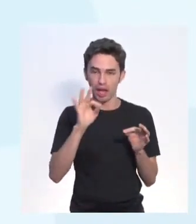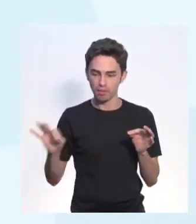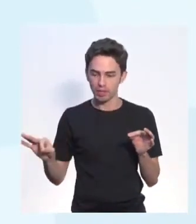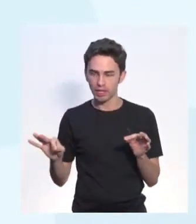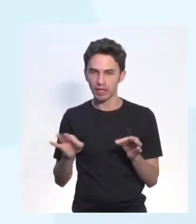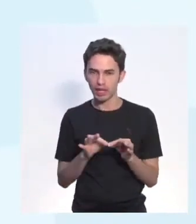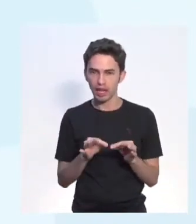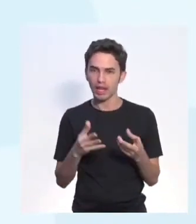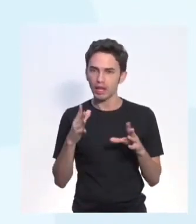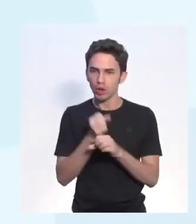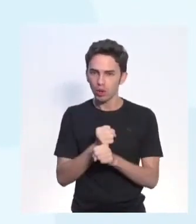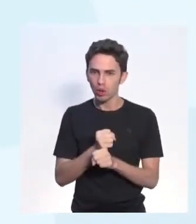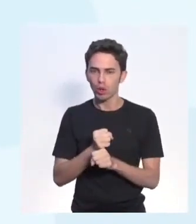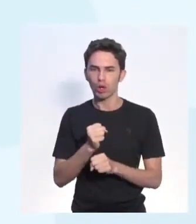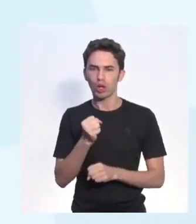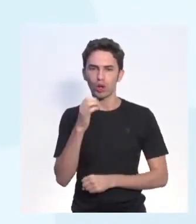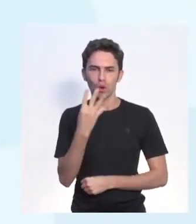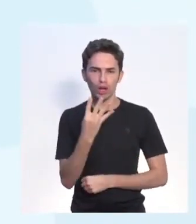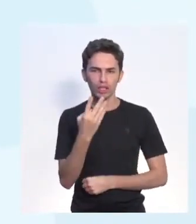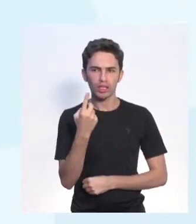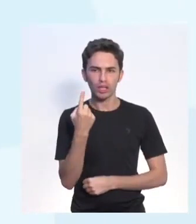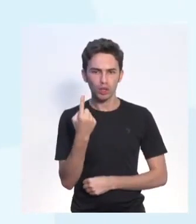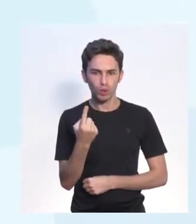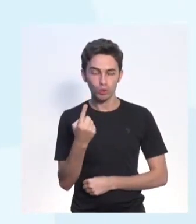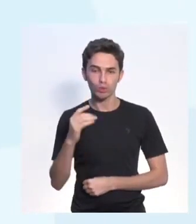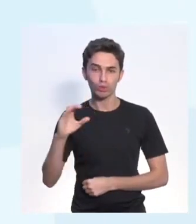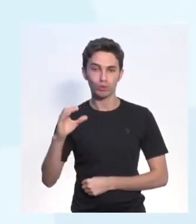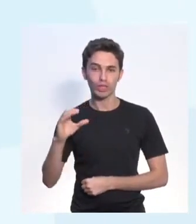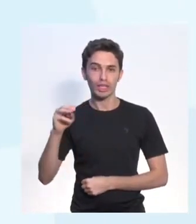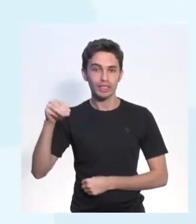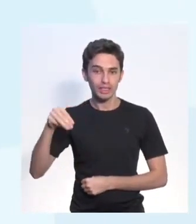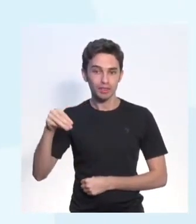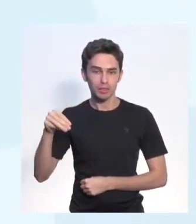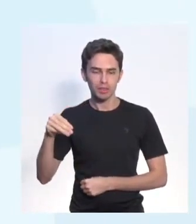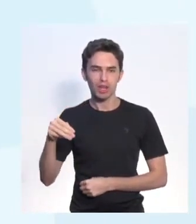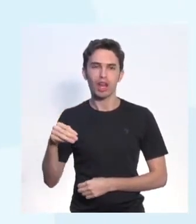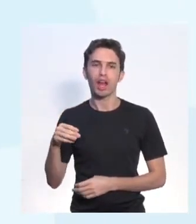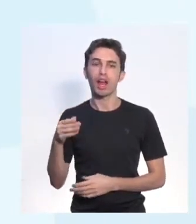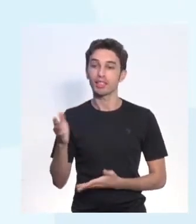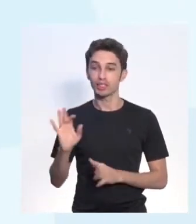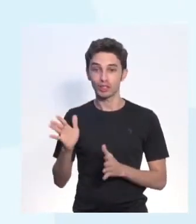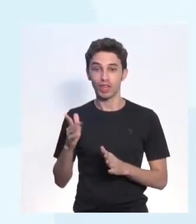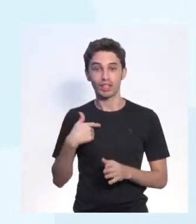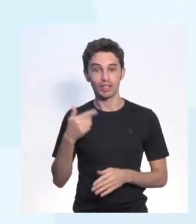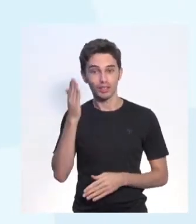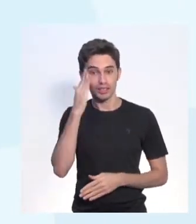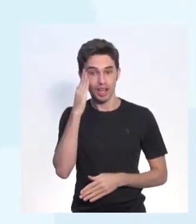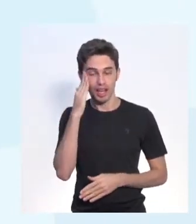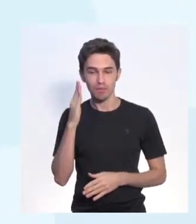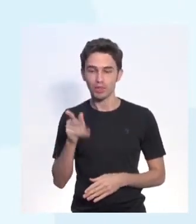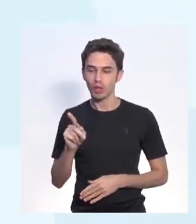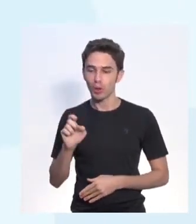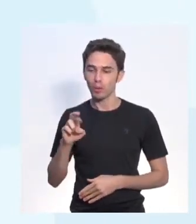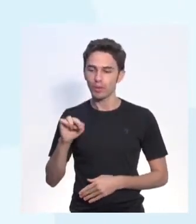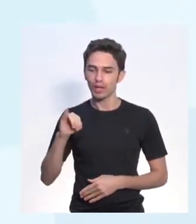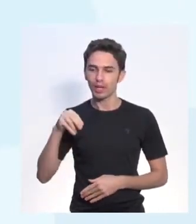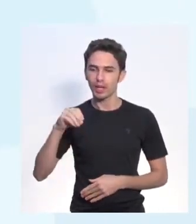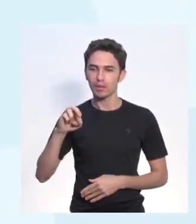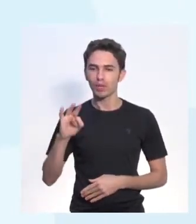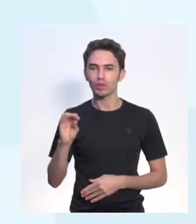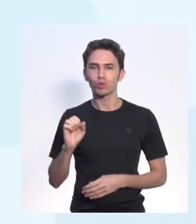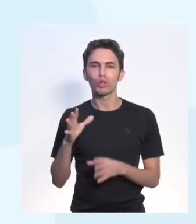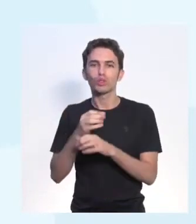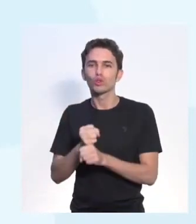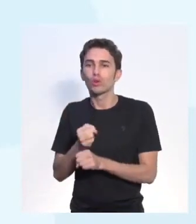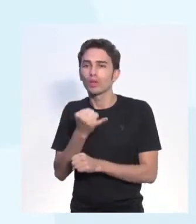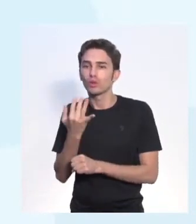41 centímetros. Opa, ele já está me dando o valor do perímetro. Determine a medida dos lados deste triângulo.